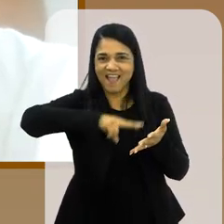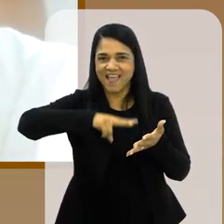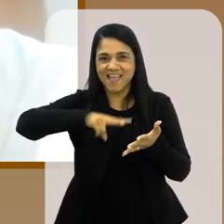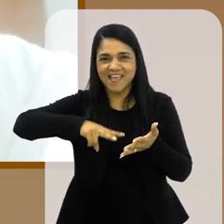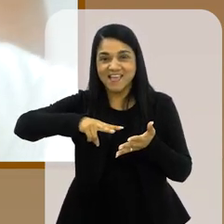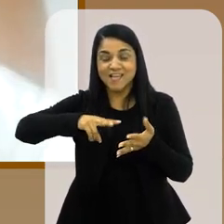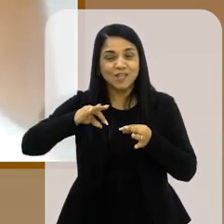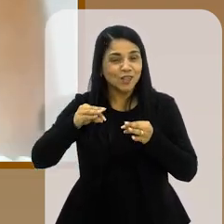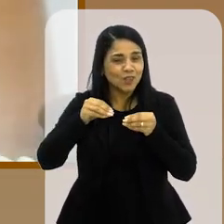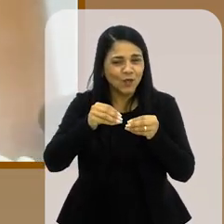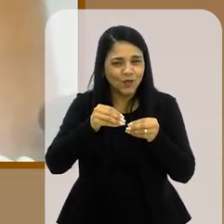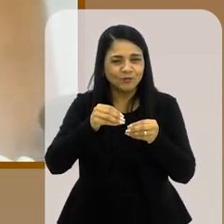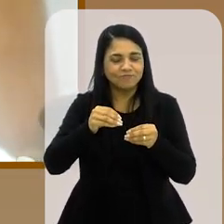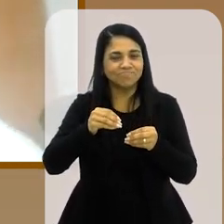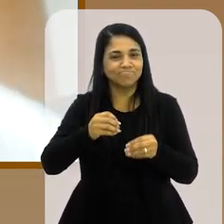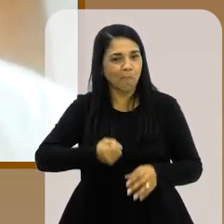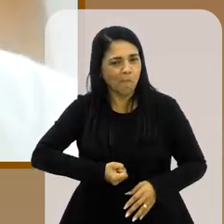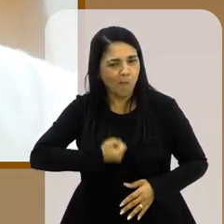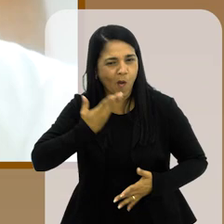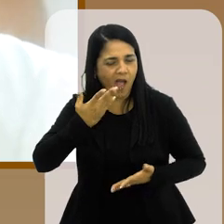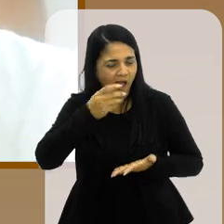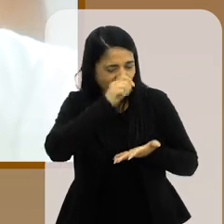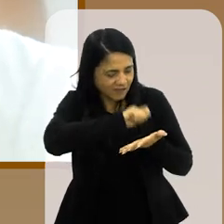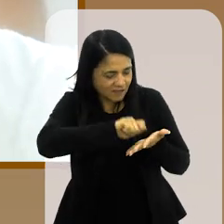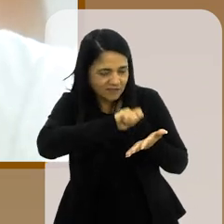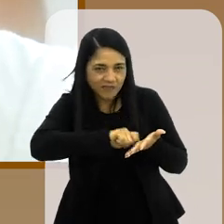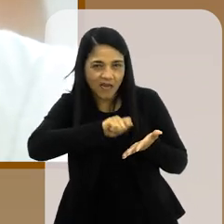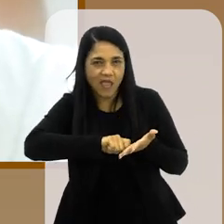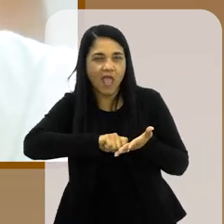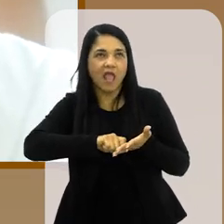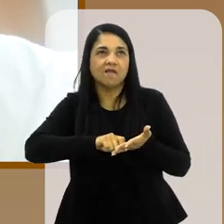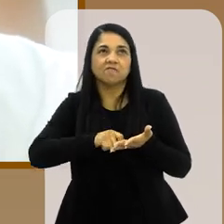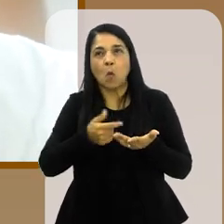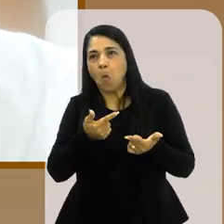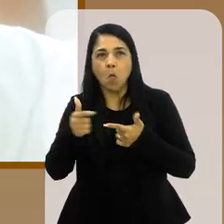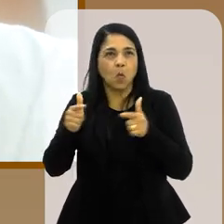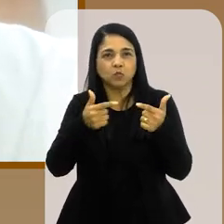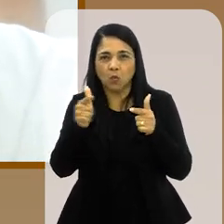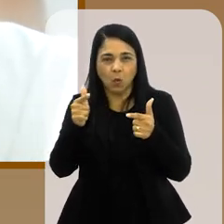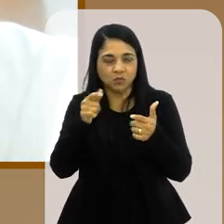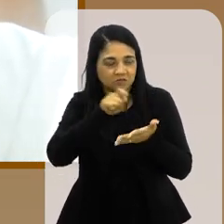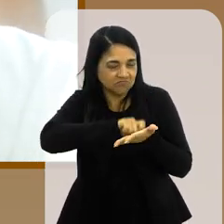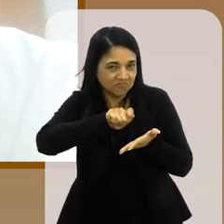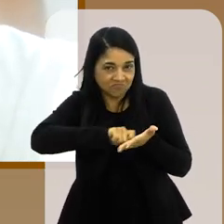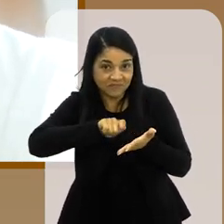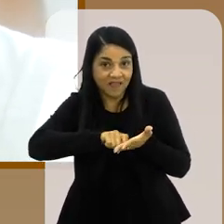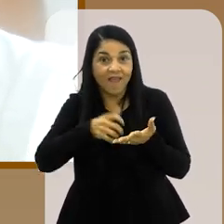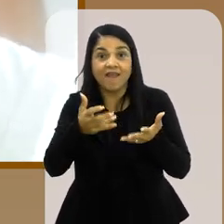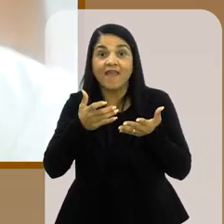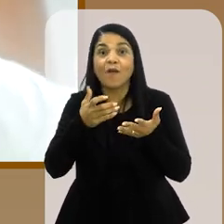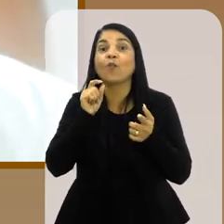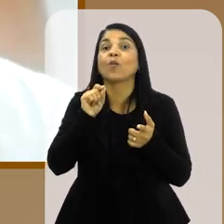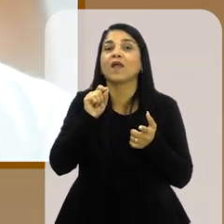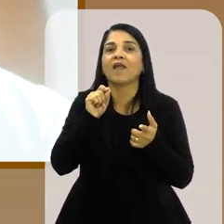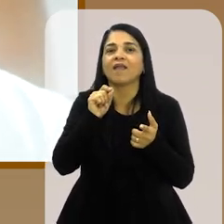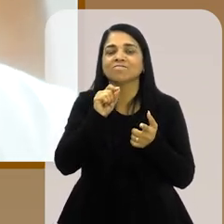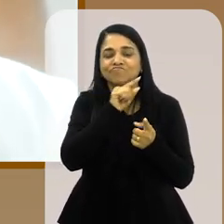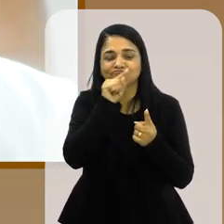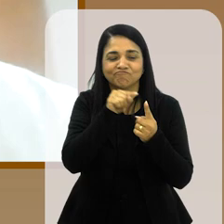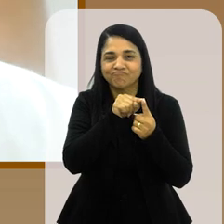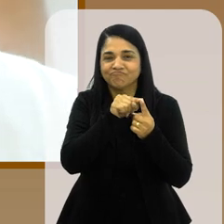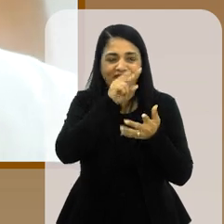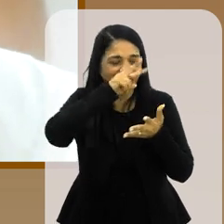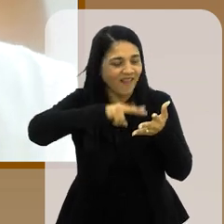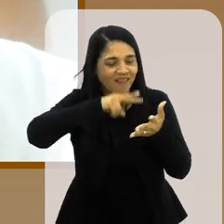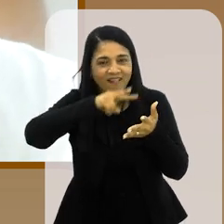que escreve, mesmo que não seja tipo poesia, não é? Ele quer ser lido, claro. Ninguém